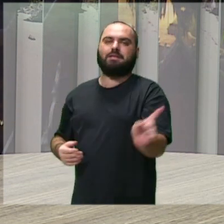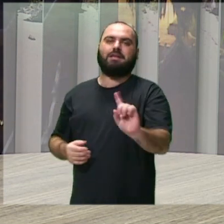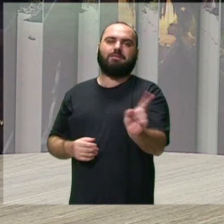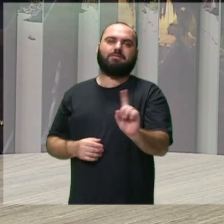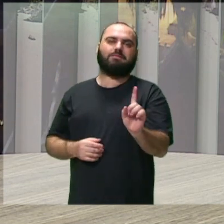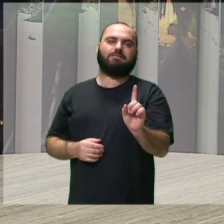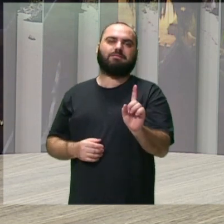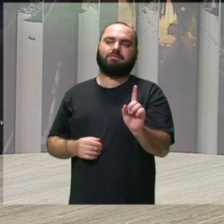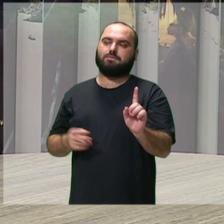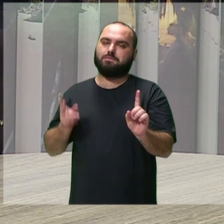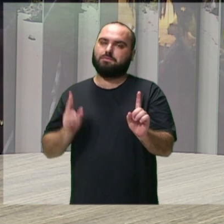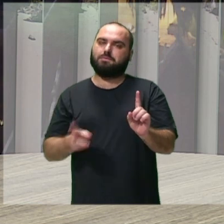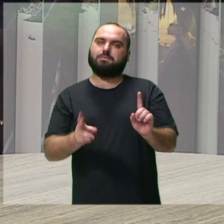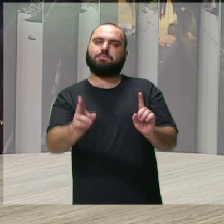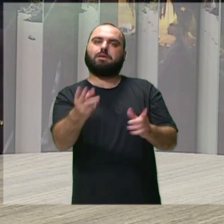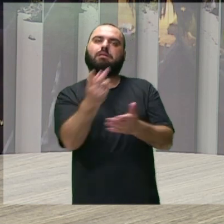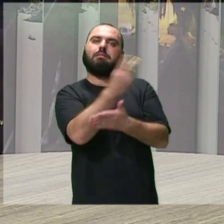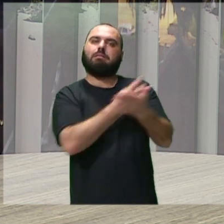conheço por gente, eu